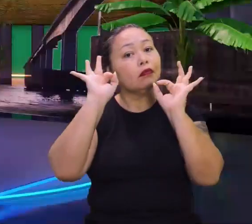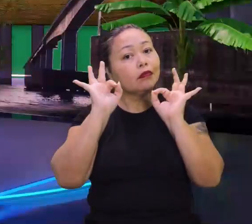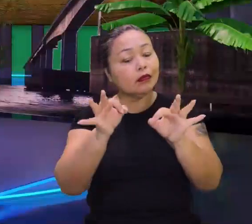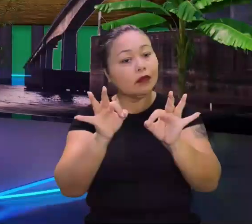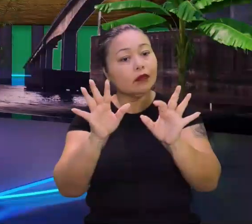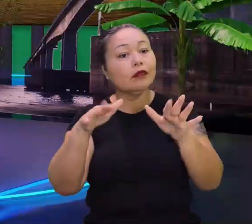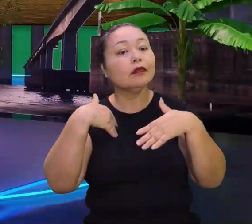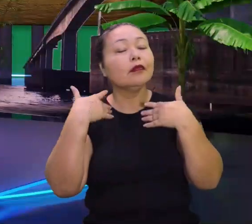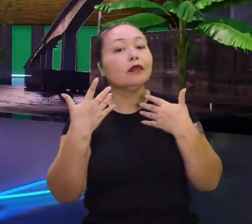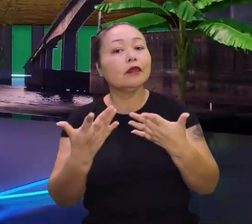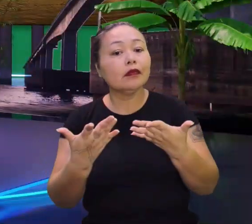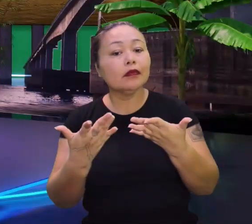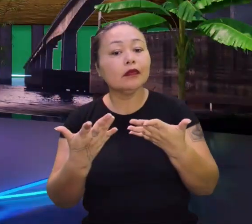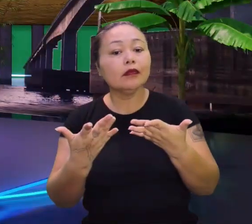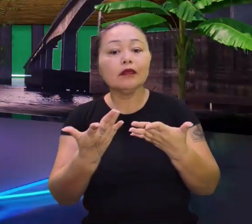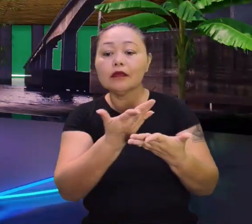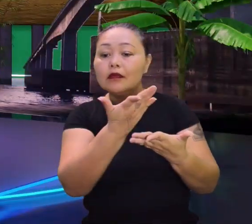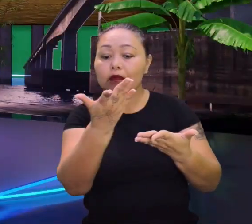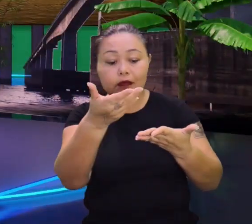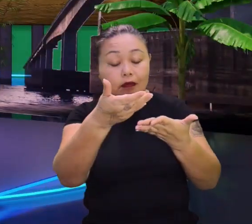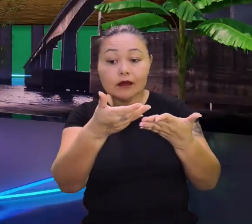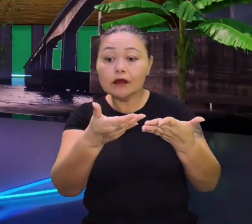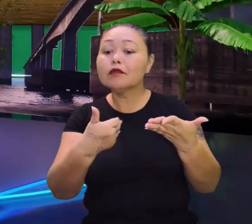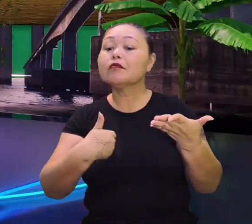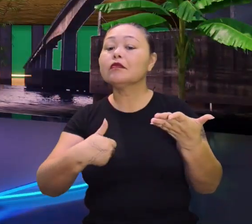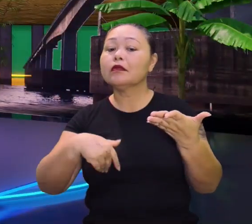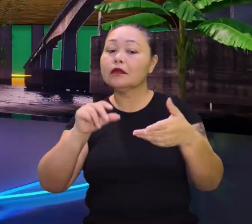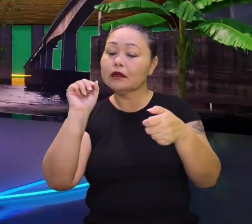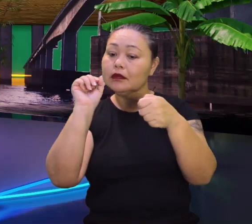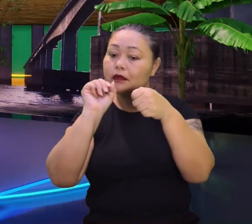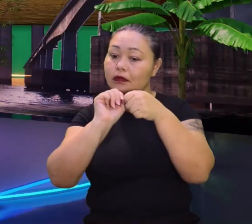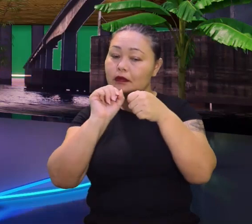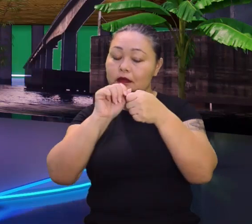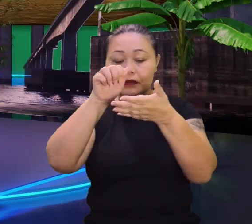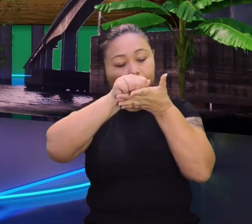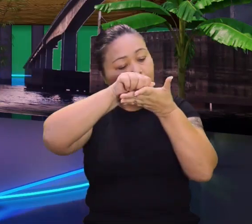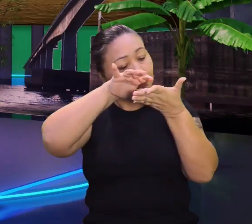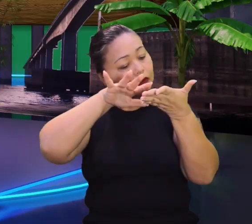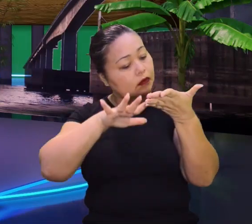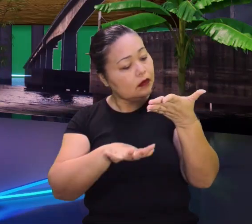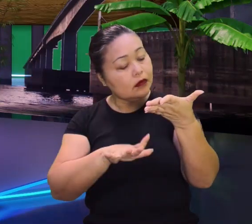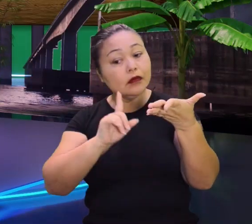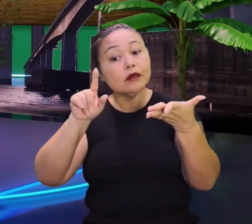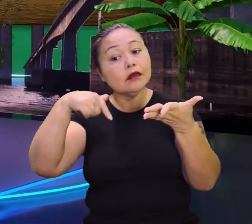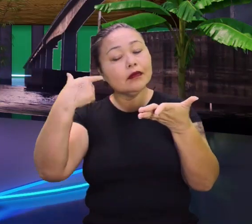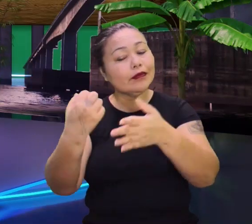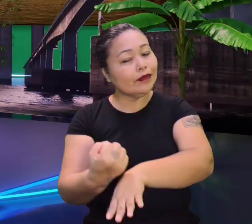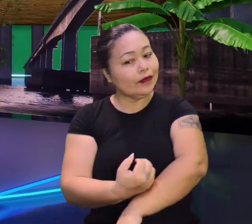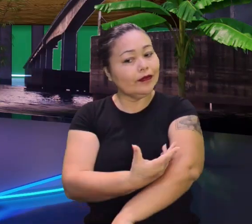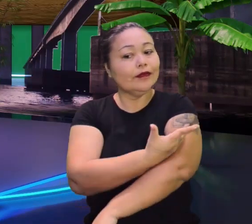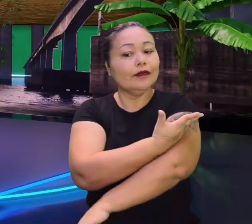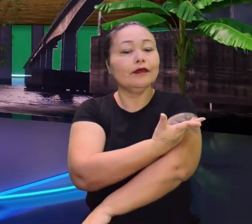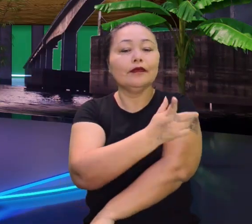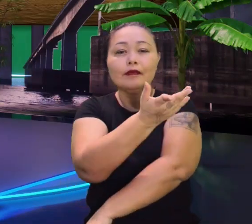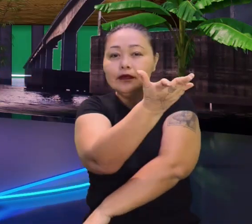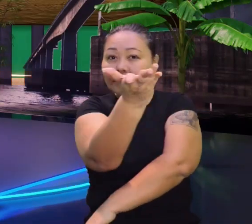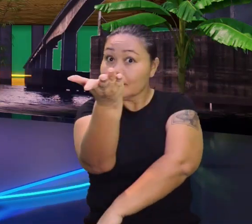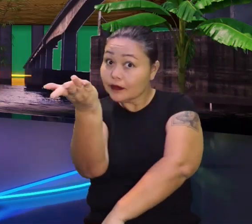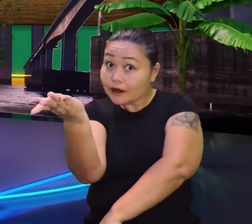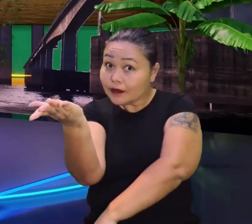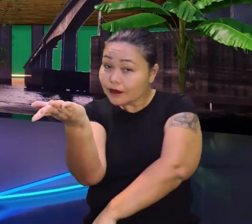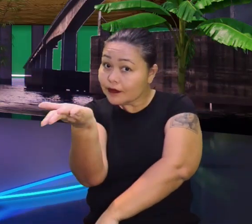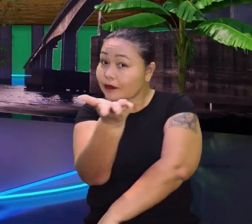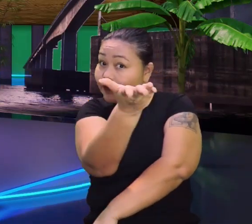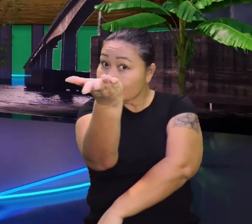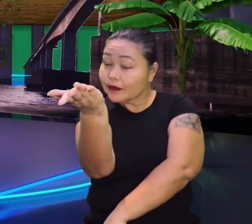mesmo. Então, galera, vocês já estão com a bagagem para fazer a atividade e arrepiar. Então, agora é com eles, né, professor Jorge?